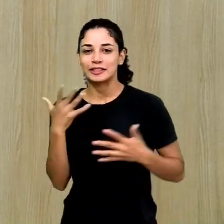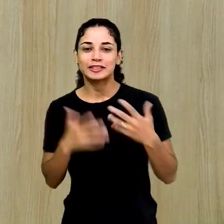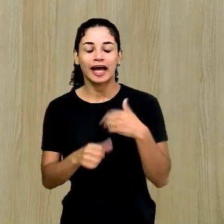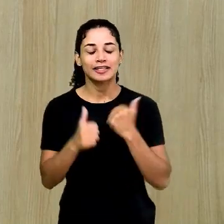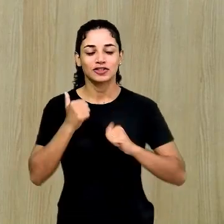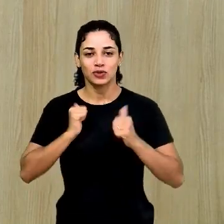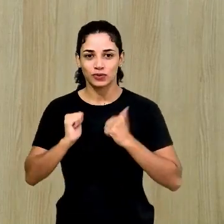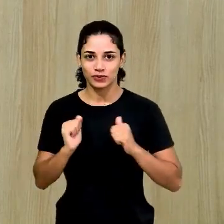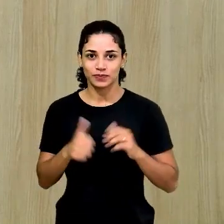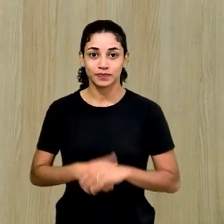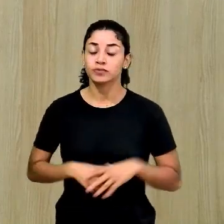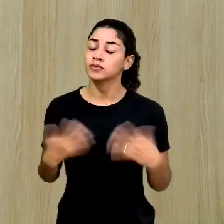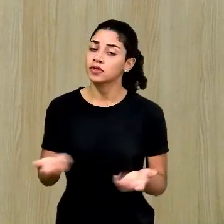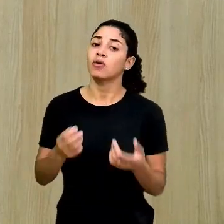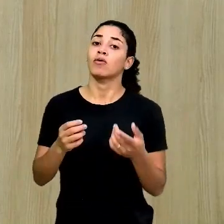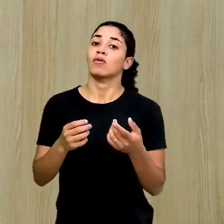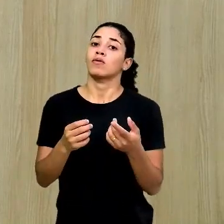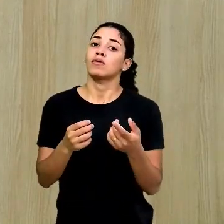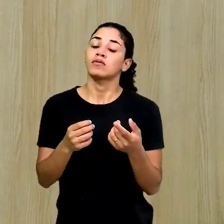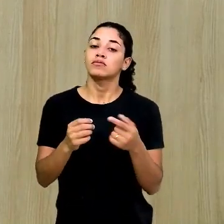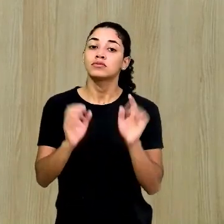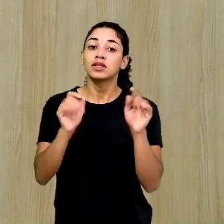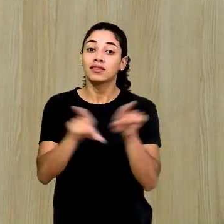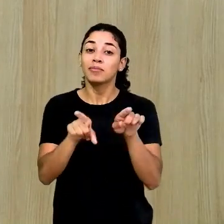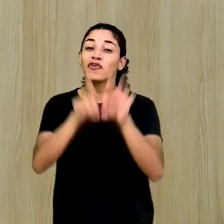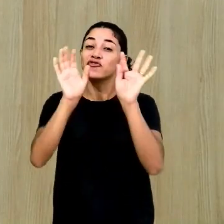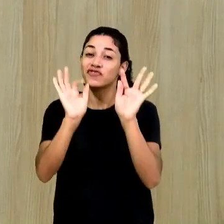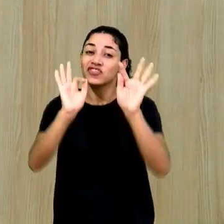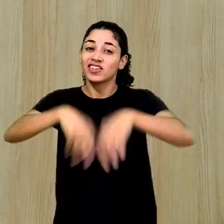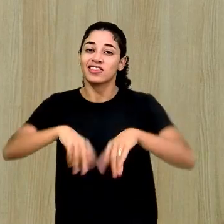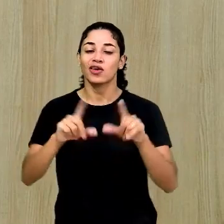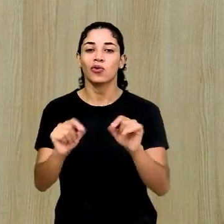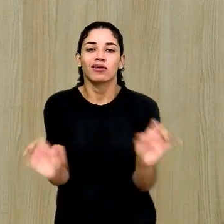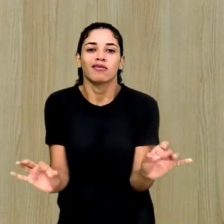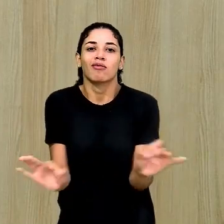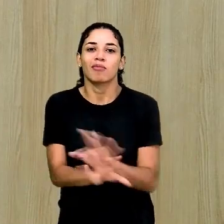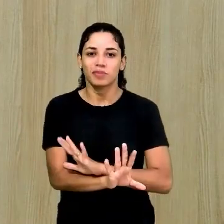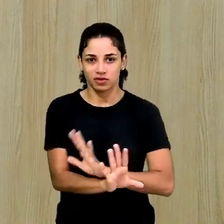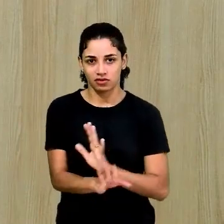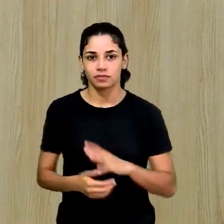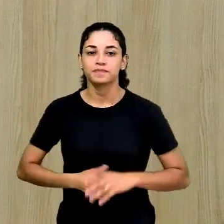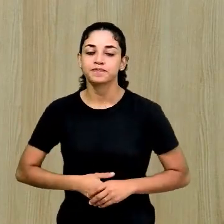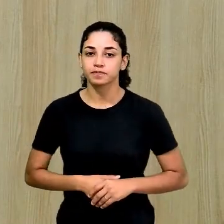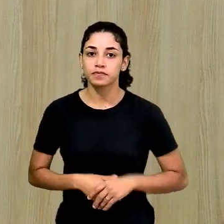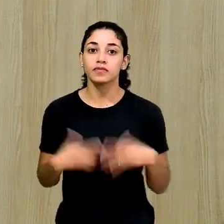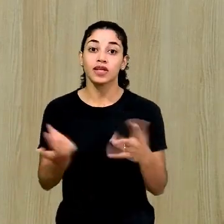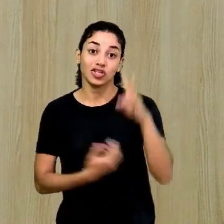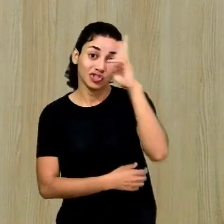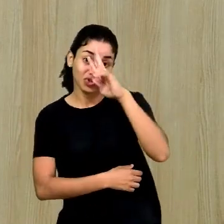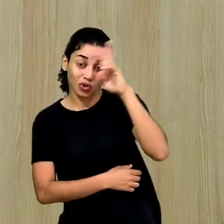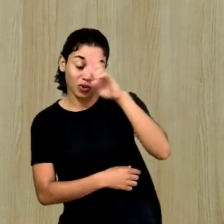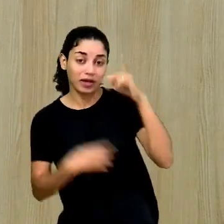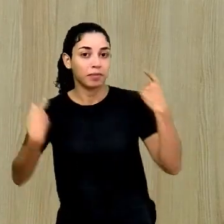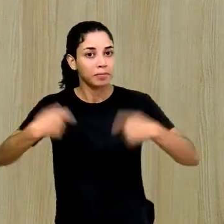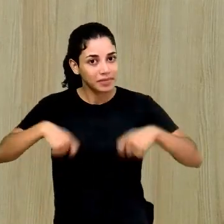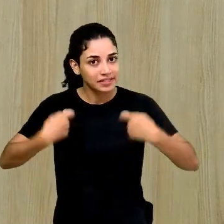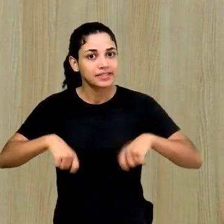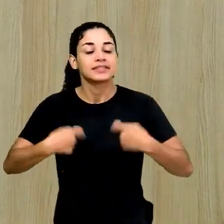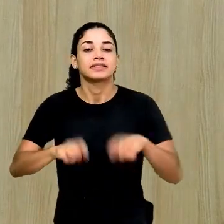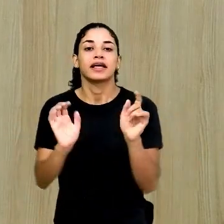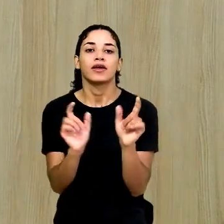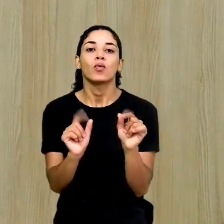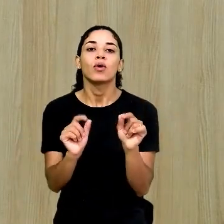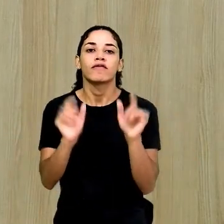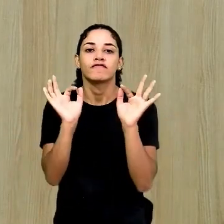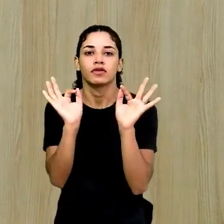ansioso. E, finalmente, o desfecho, que é a conclusão. A história precisa ter um